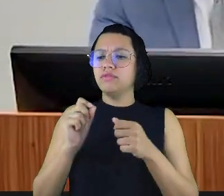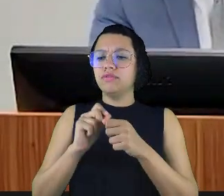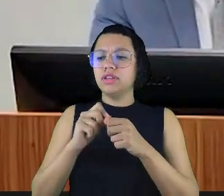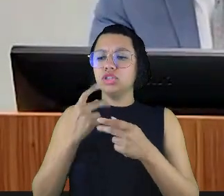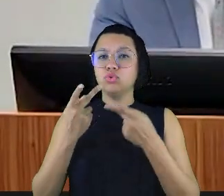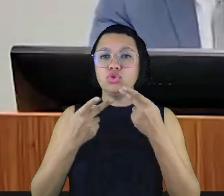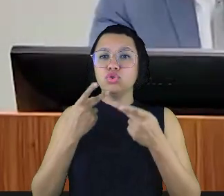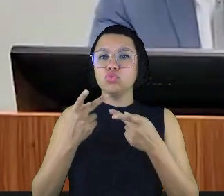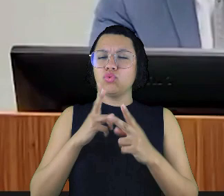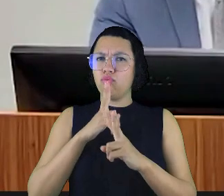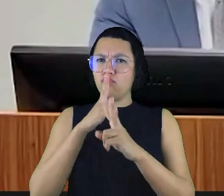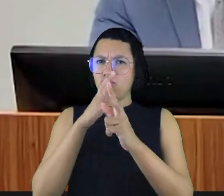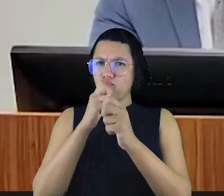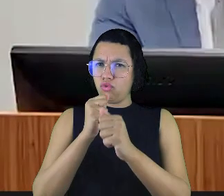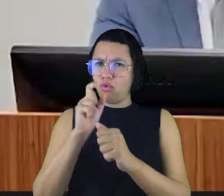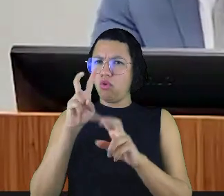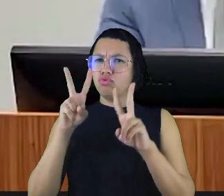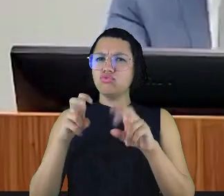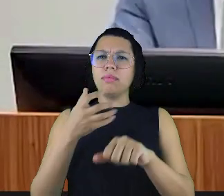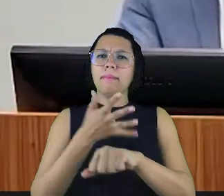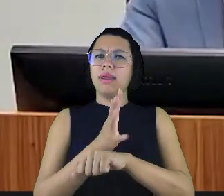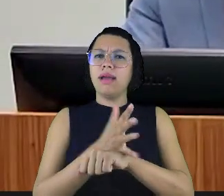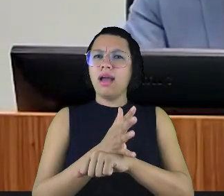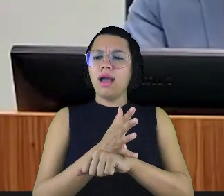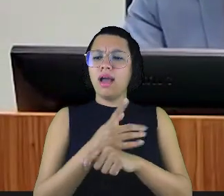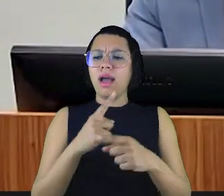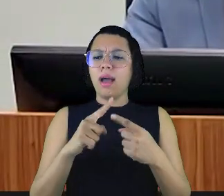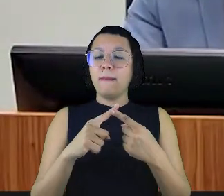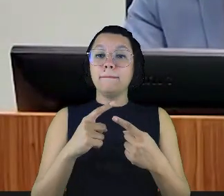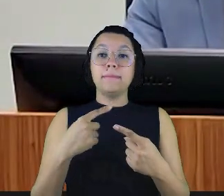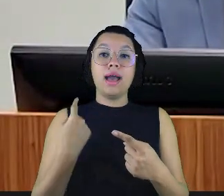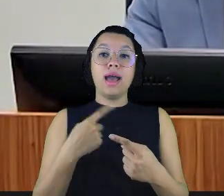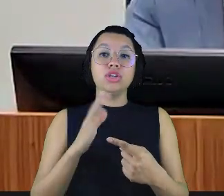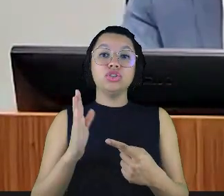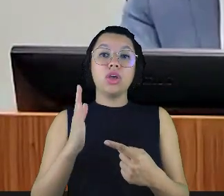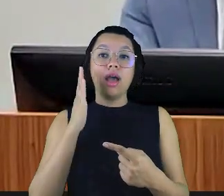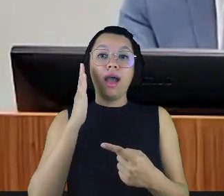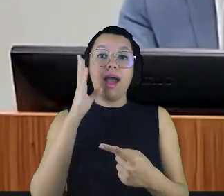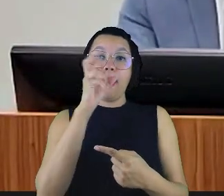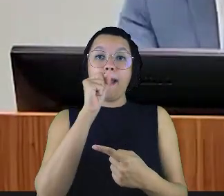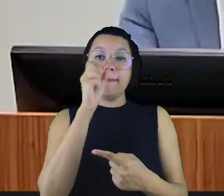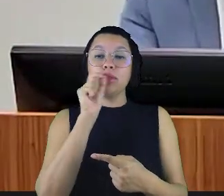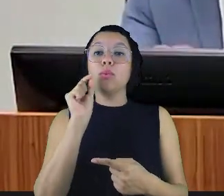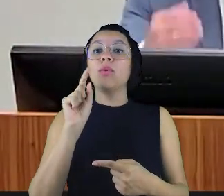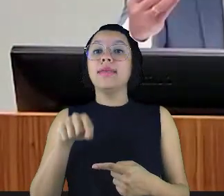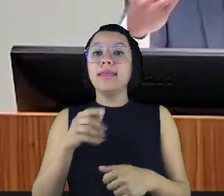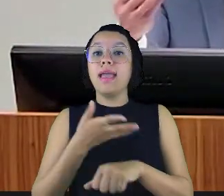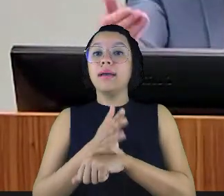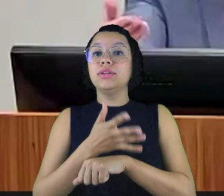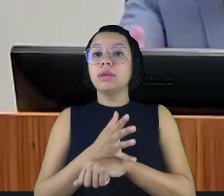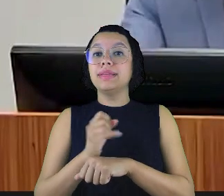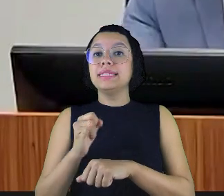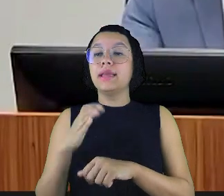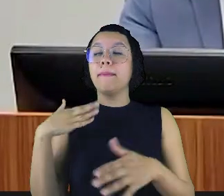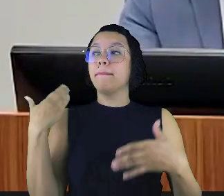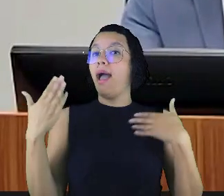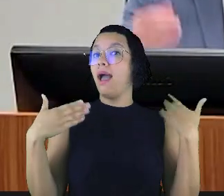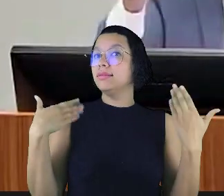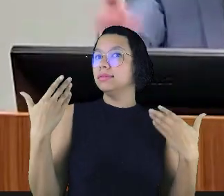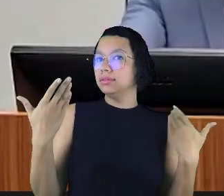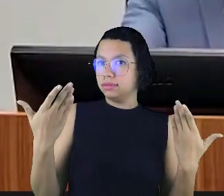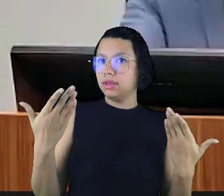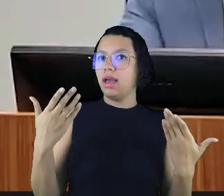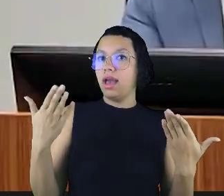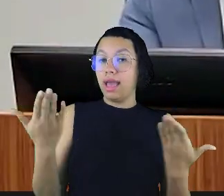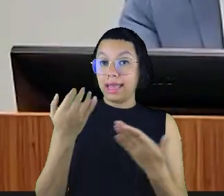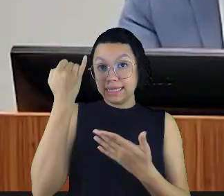sobre praticabilidade. Mas a gente só vai aprender o que é praticabilidade se a gente facear essa ideia, se a